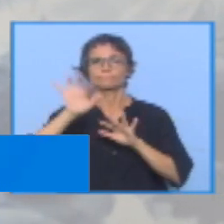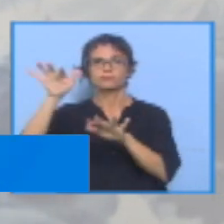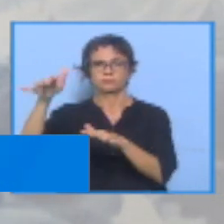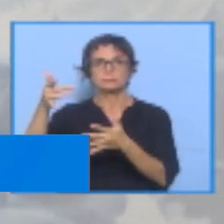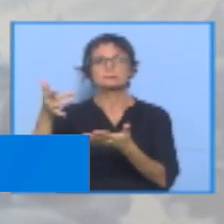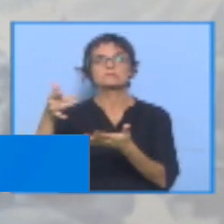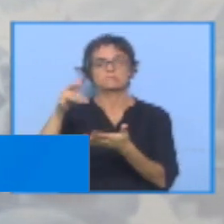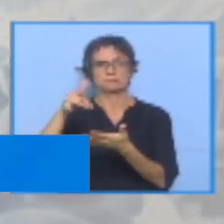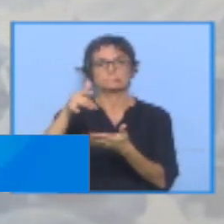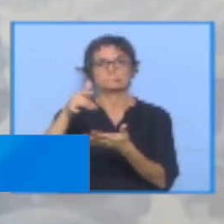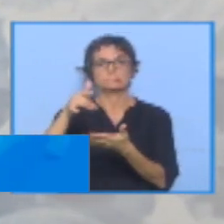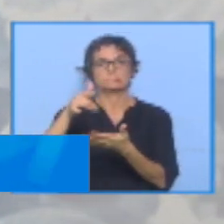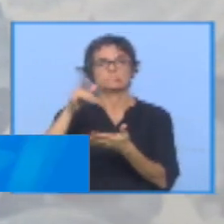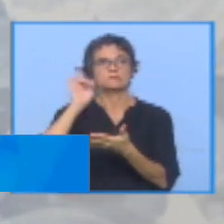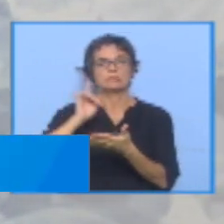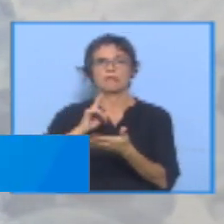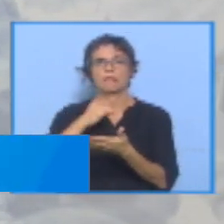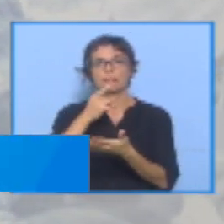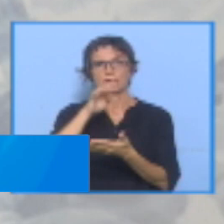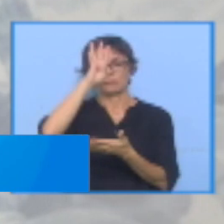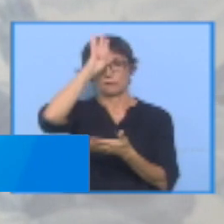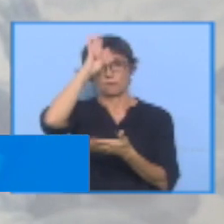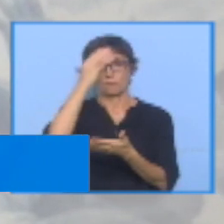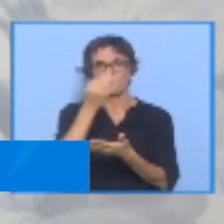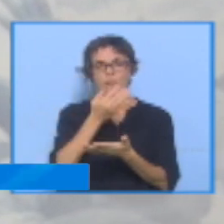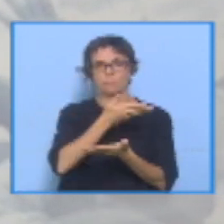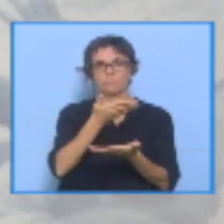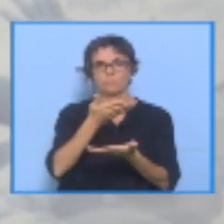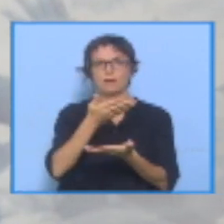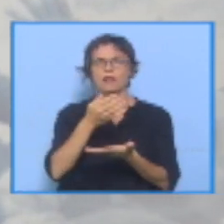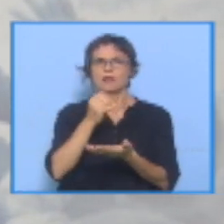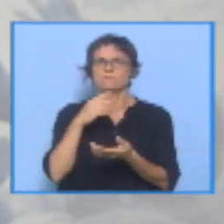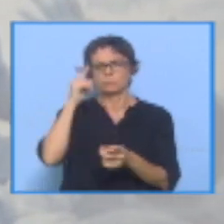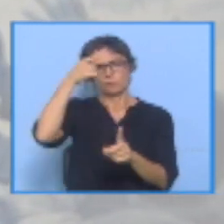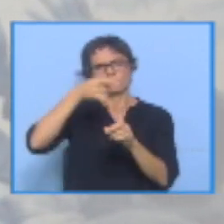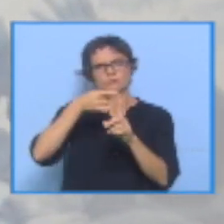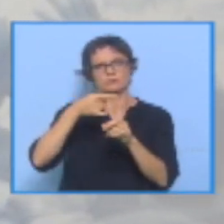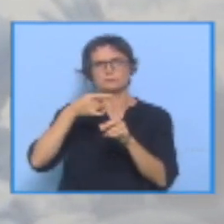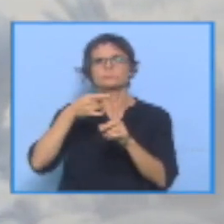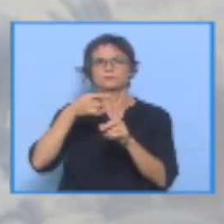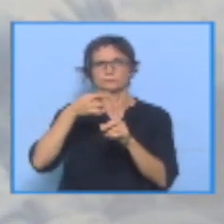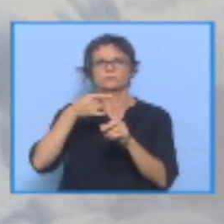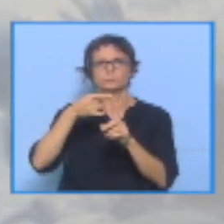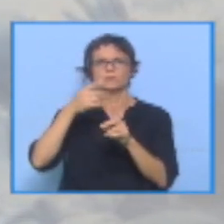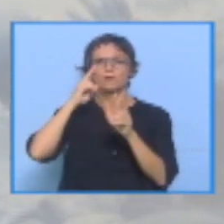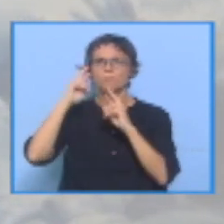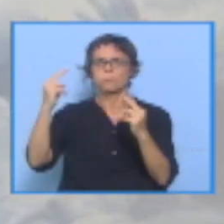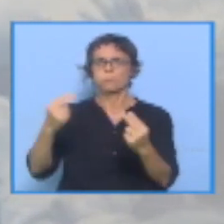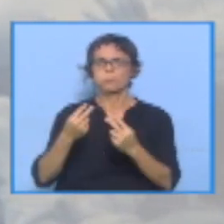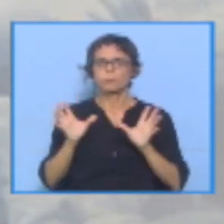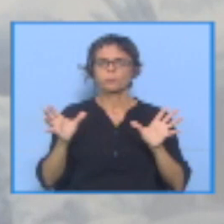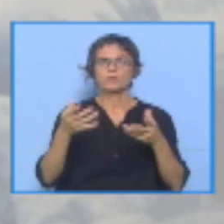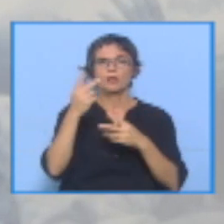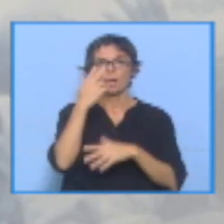foi indicada pelo Papa Francisco, que quer mobilizar as comunidades cristãs a refletir sobre esta